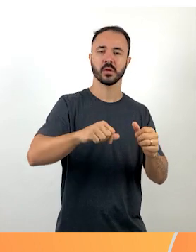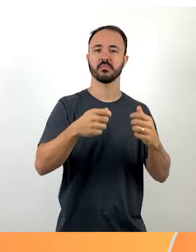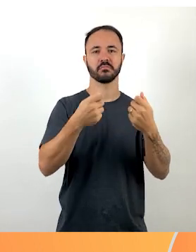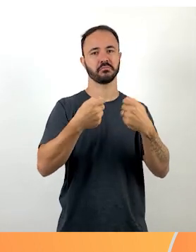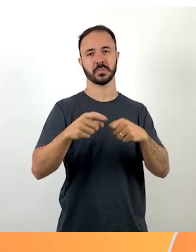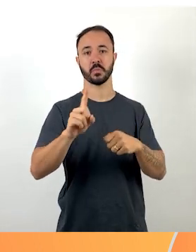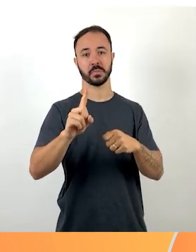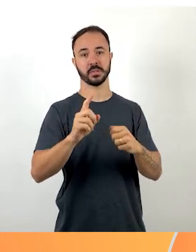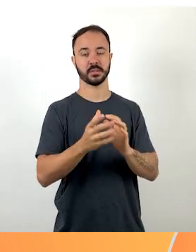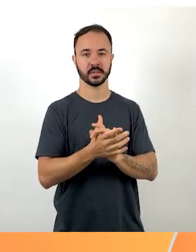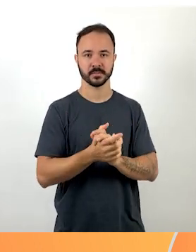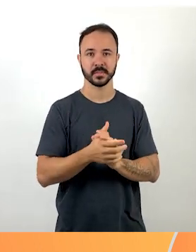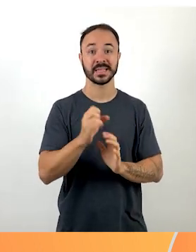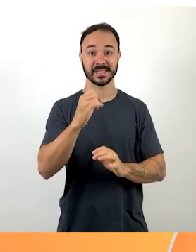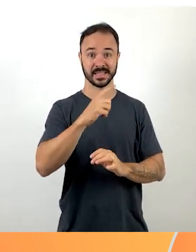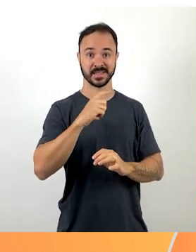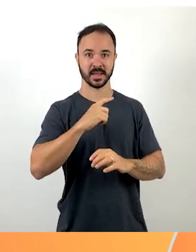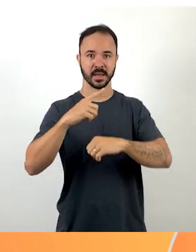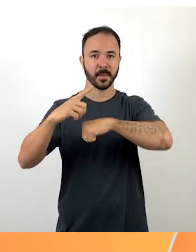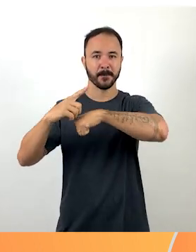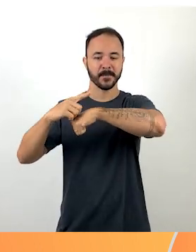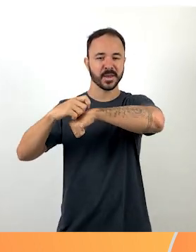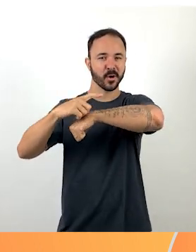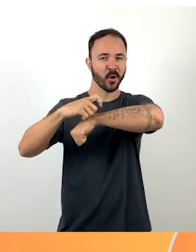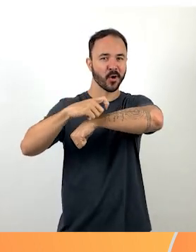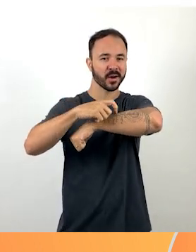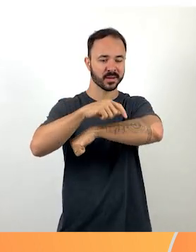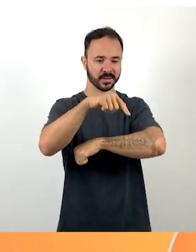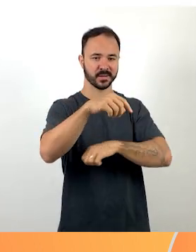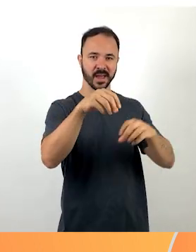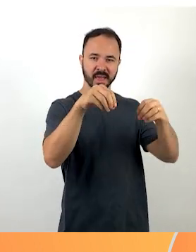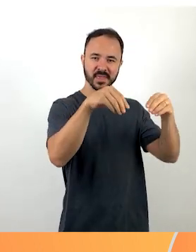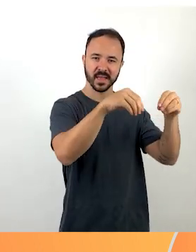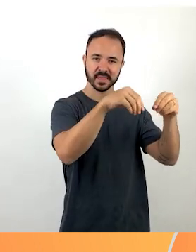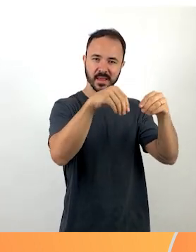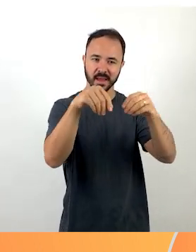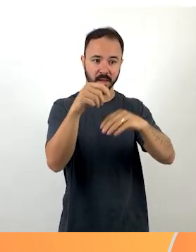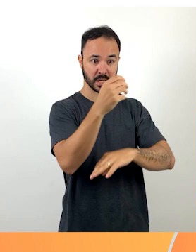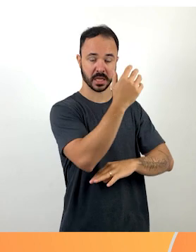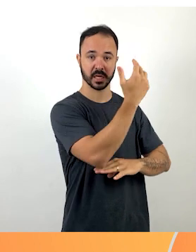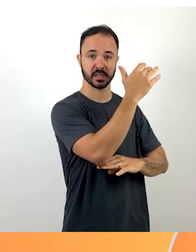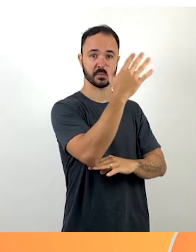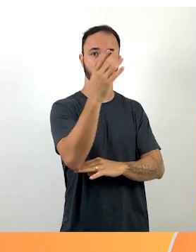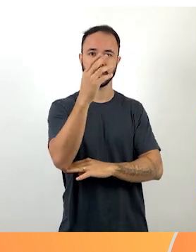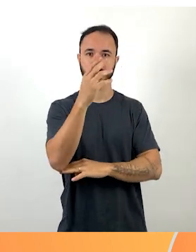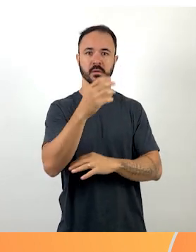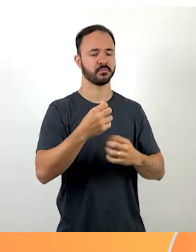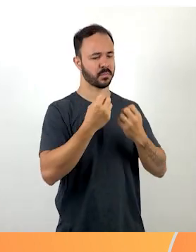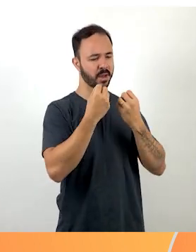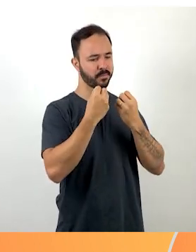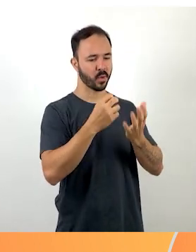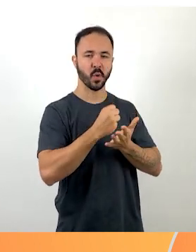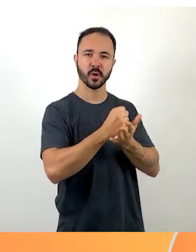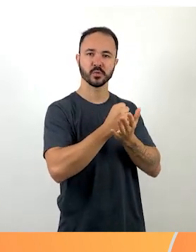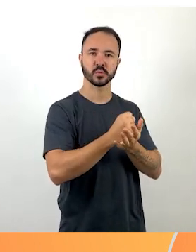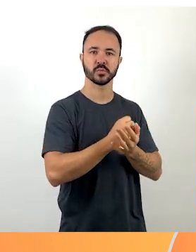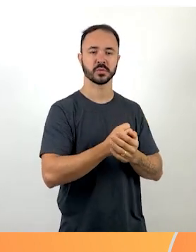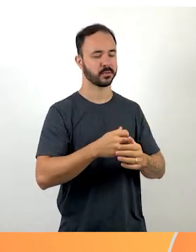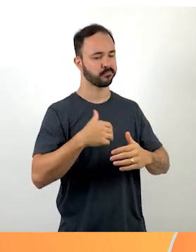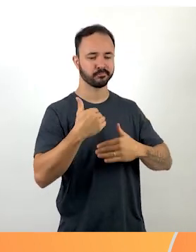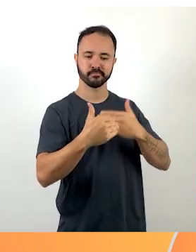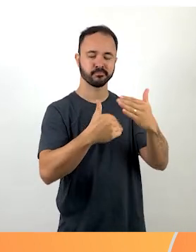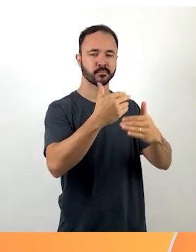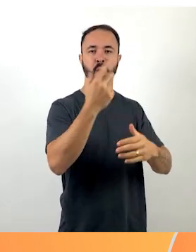dessas minhocas. O adubo orgânico pode ser coletado em média a cada 3 meses. A cada 3 meses é produzido esse